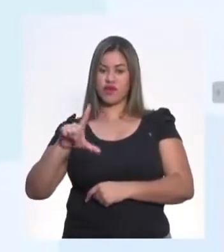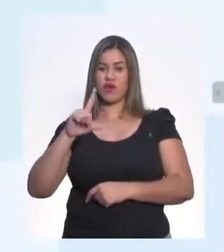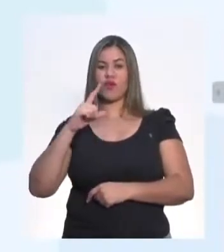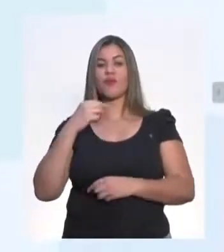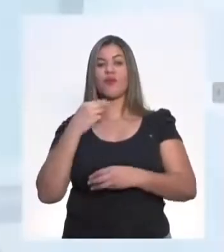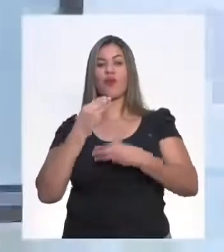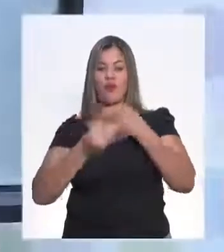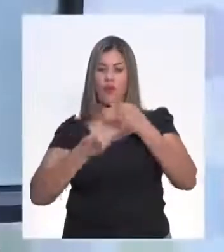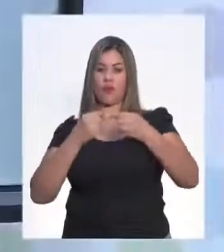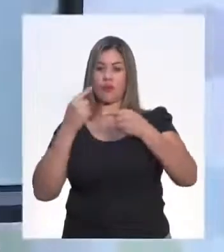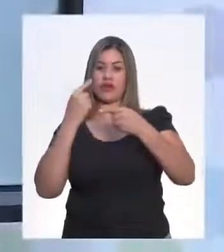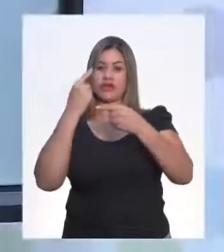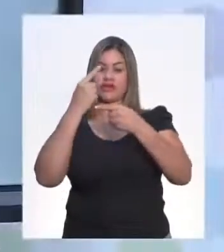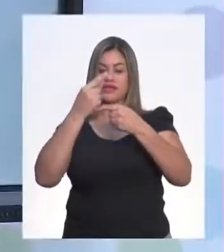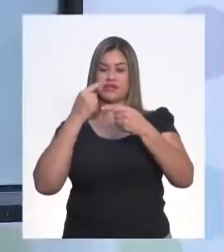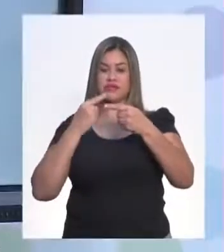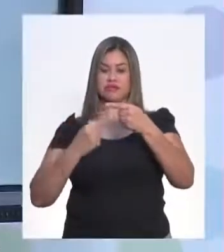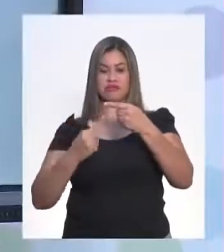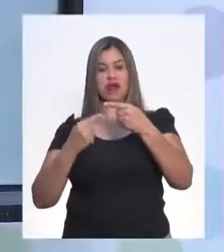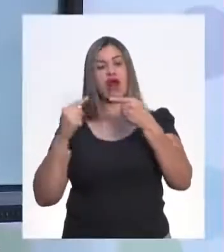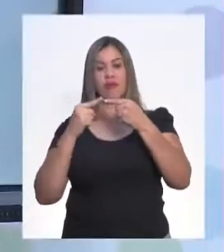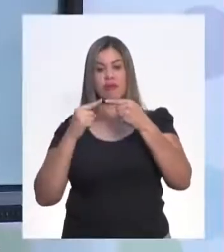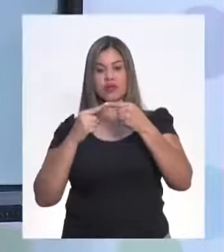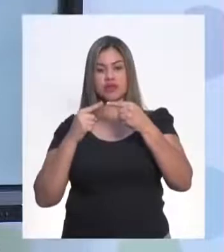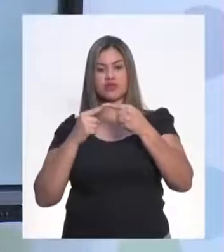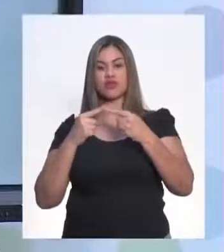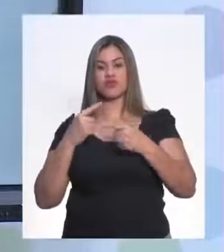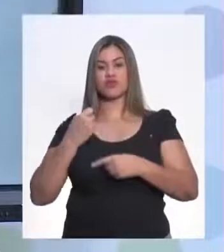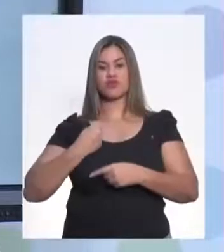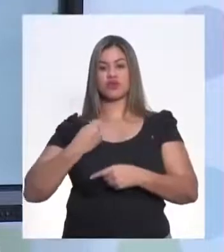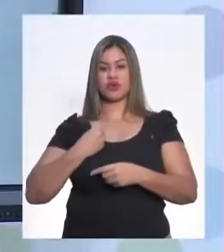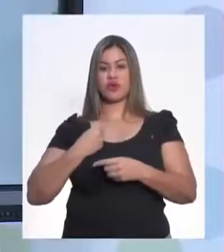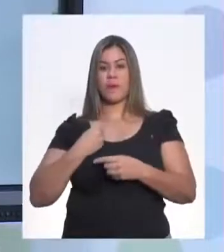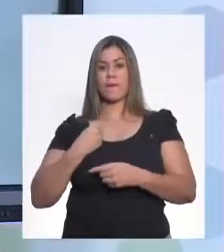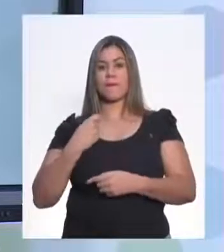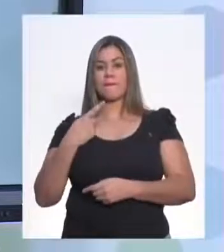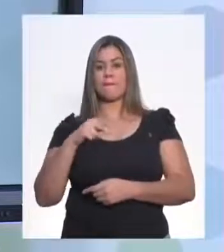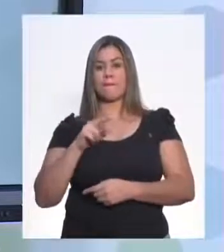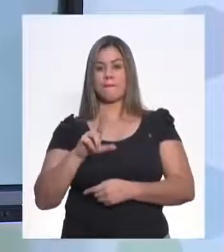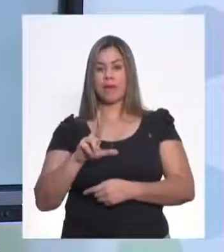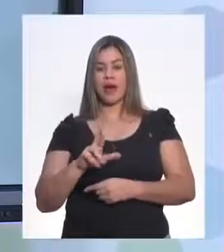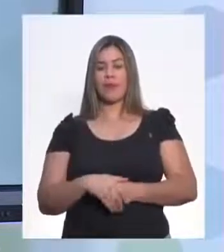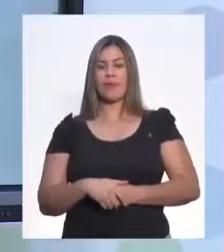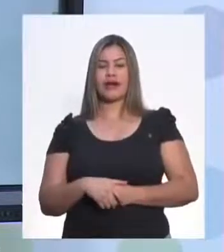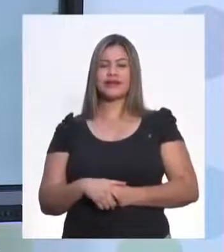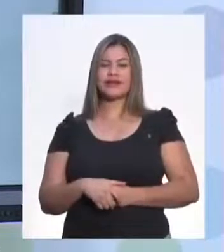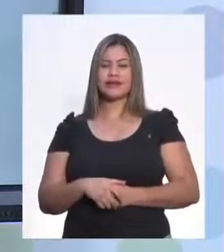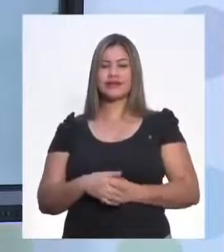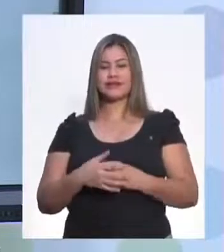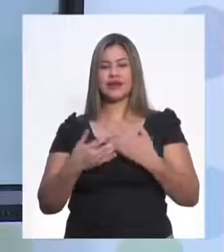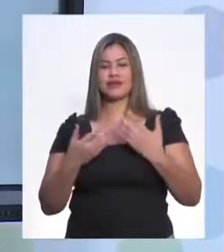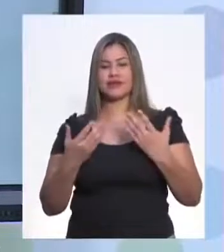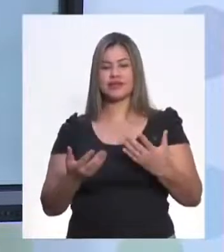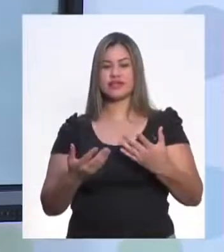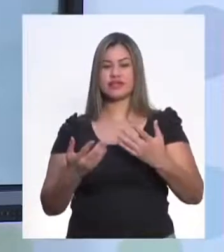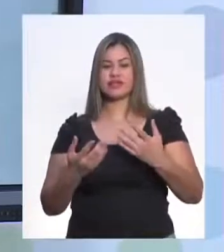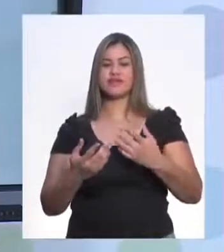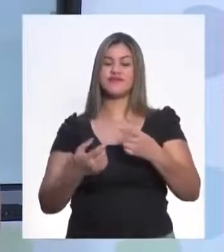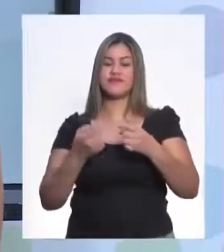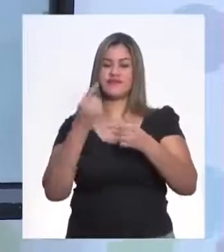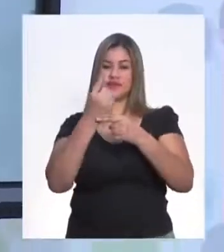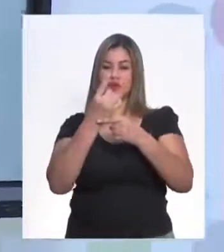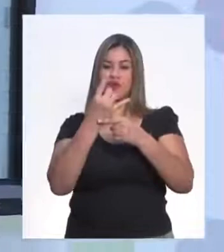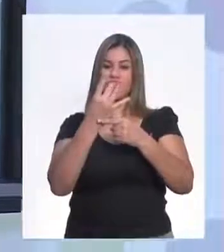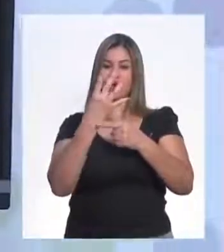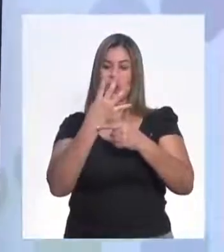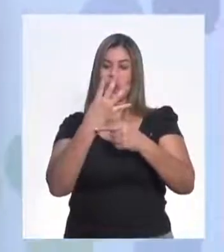eu vou dividir por 2. 4 dividido por 2 é 2, 10 dividido por 2 é 5. Então,